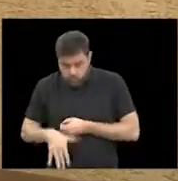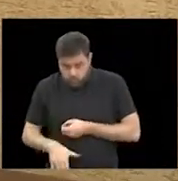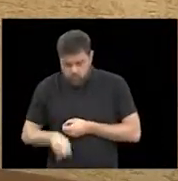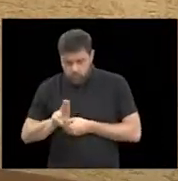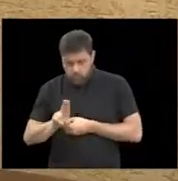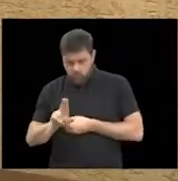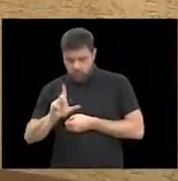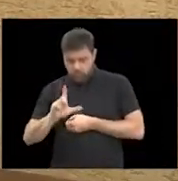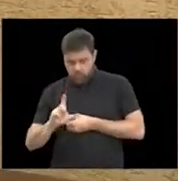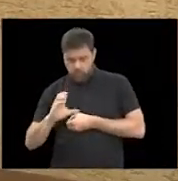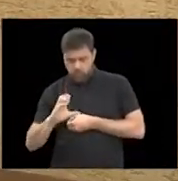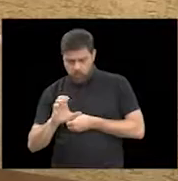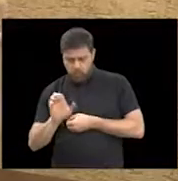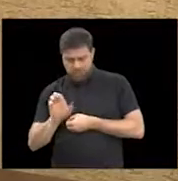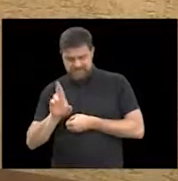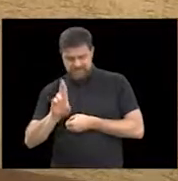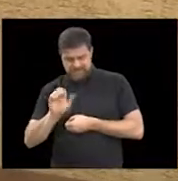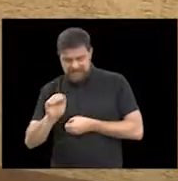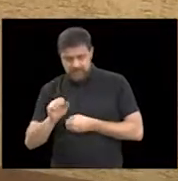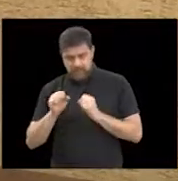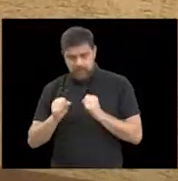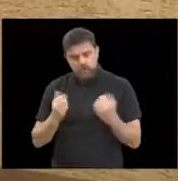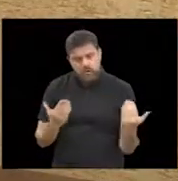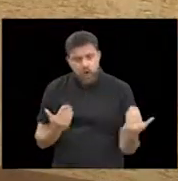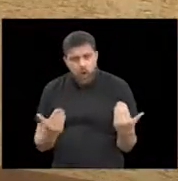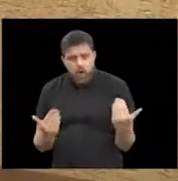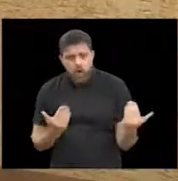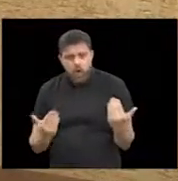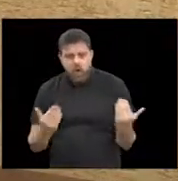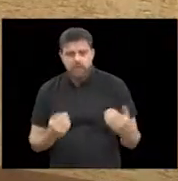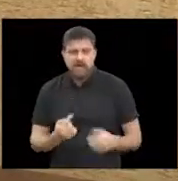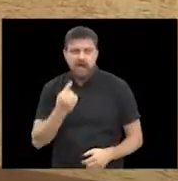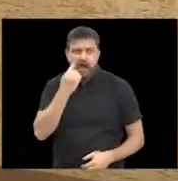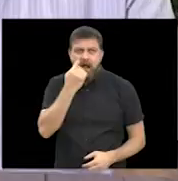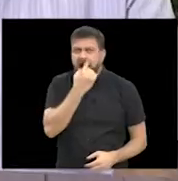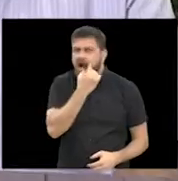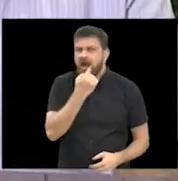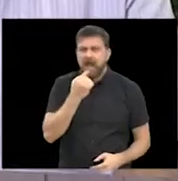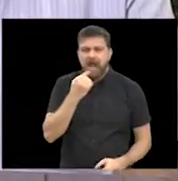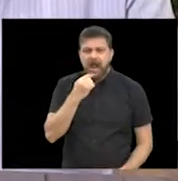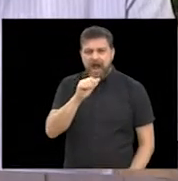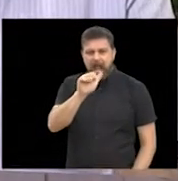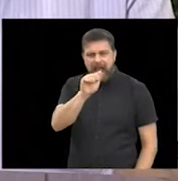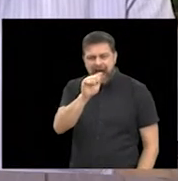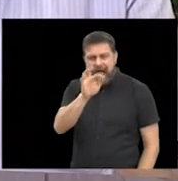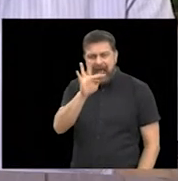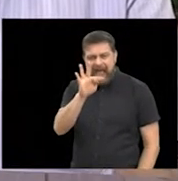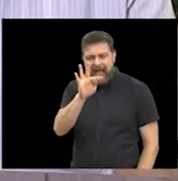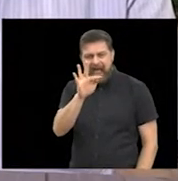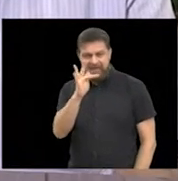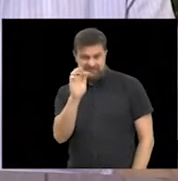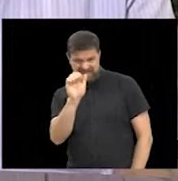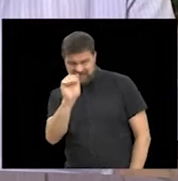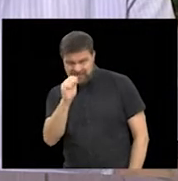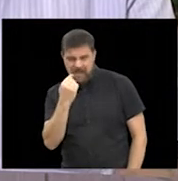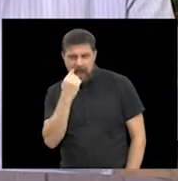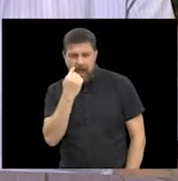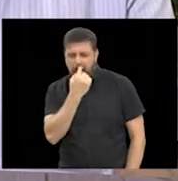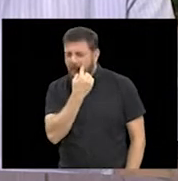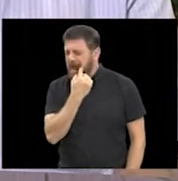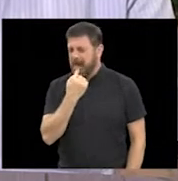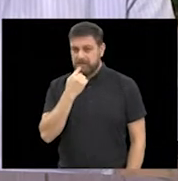como surge, né, uma úlcera. Ela pode ser comparada com uma afta que dá na boca? Sim, é muito parecido. A afta